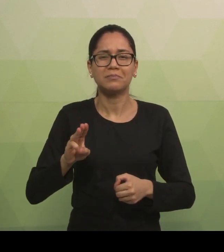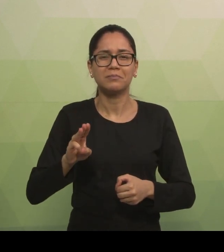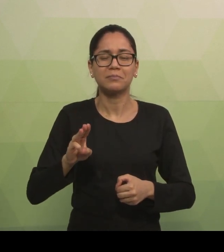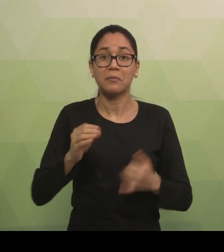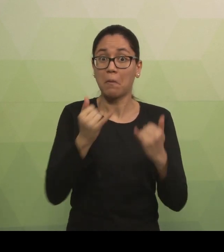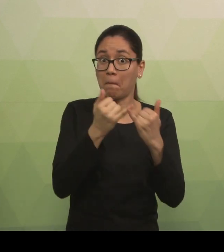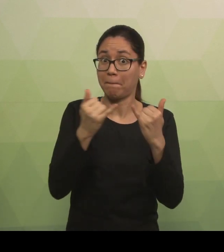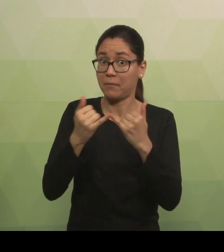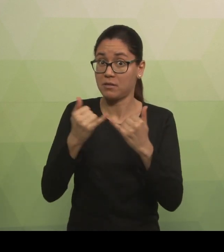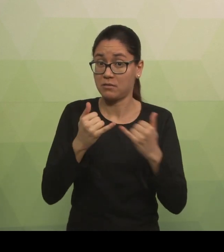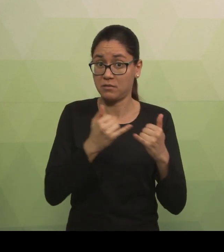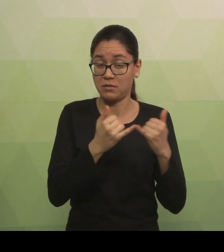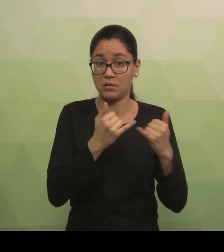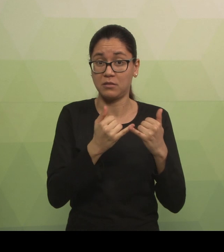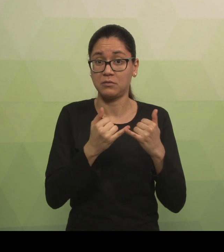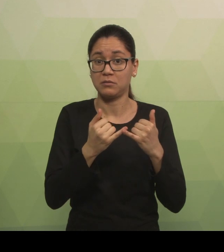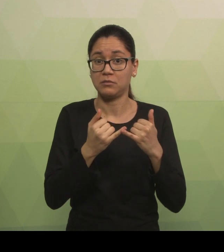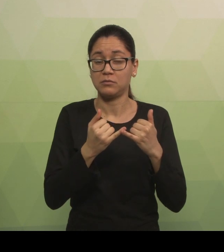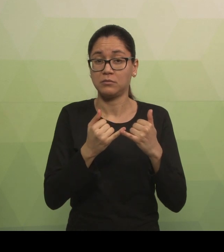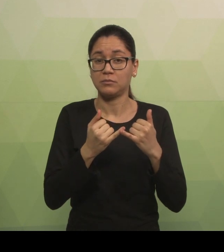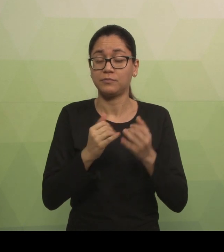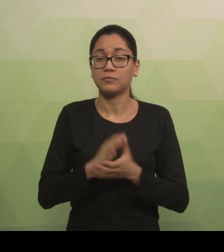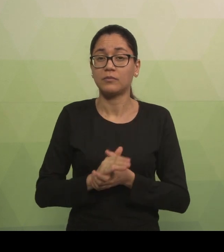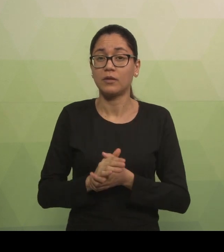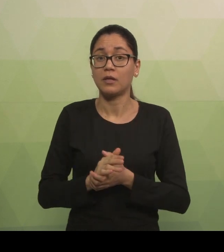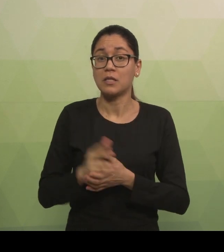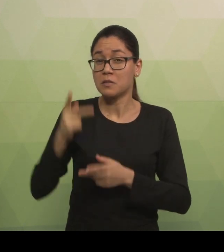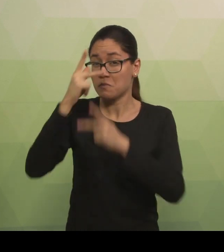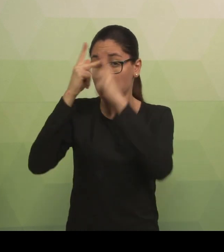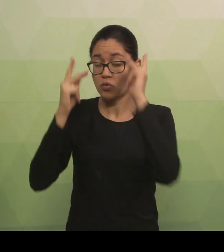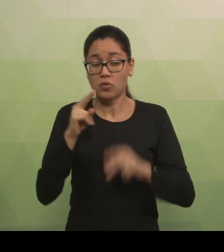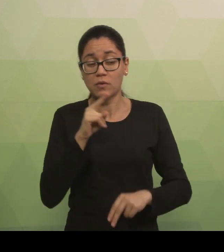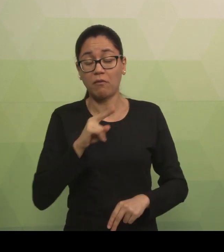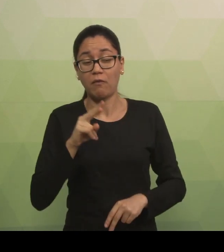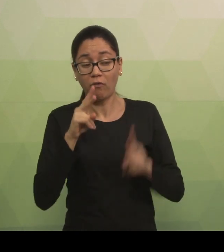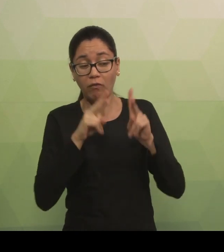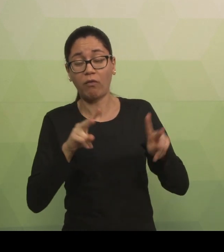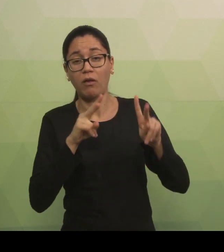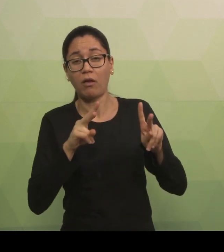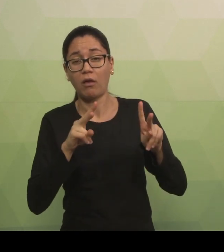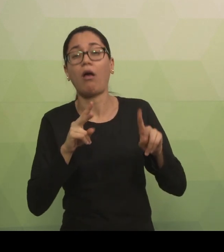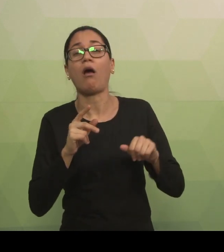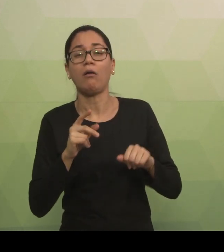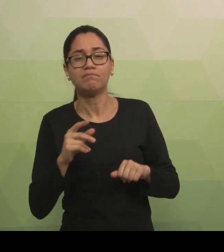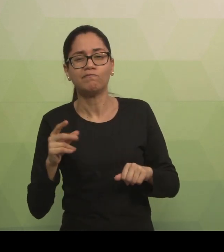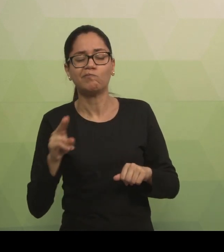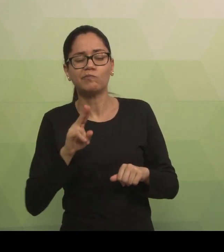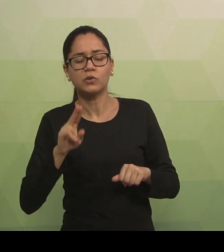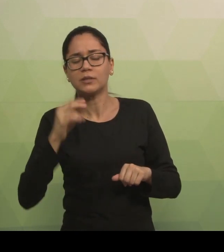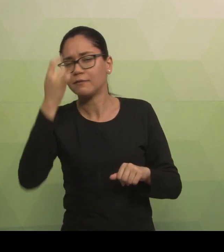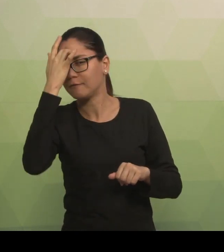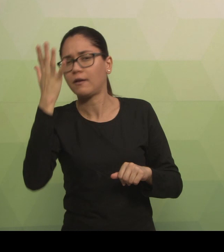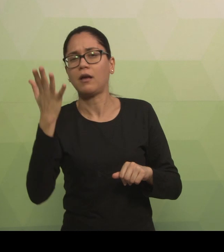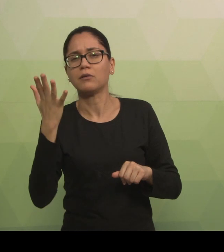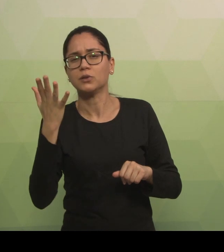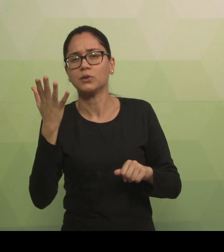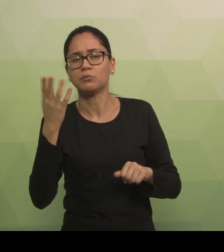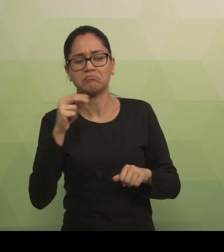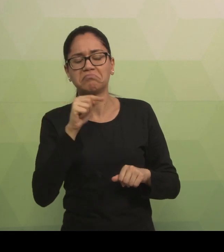Voltamos ao tema de design e usabilidade. Agora será necessário criar a identidade visual da